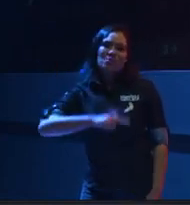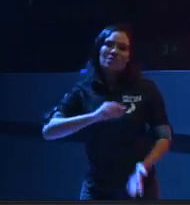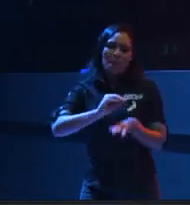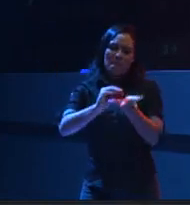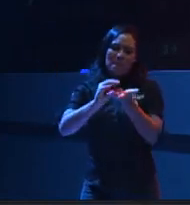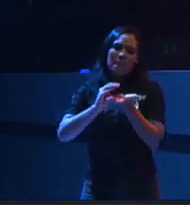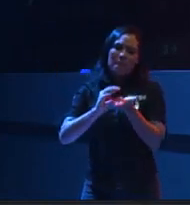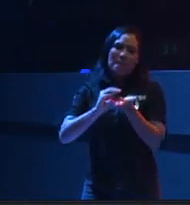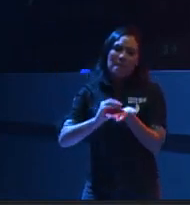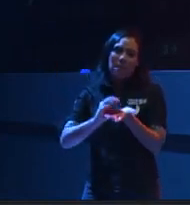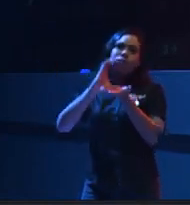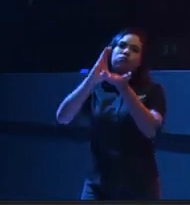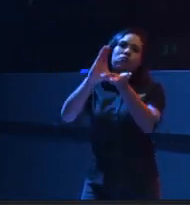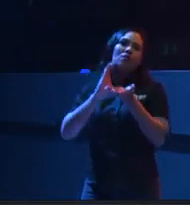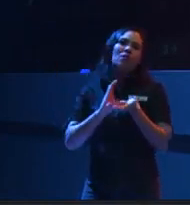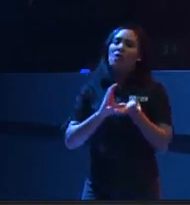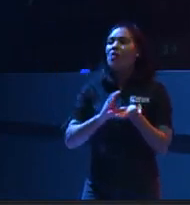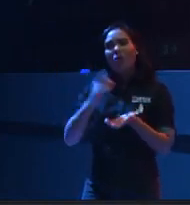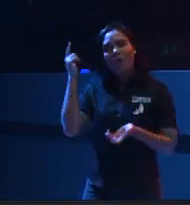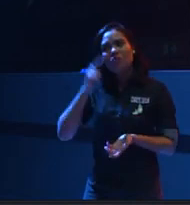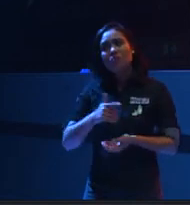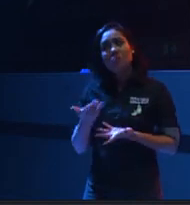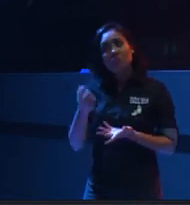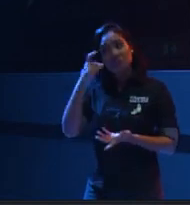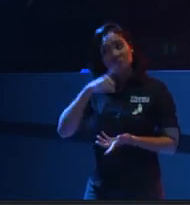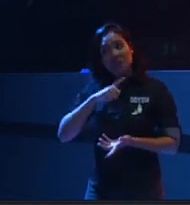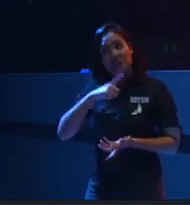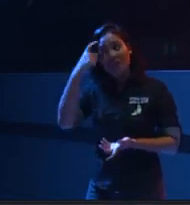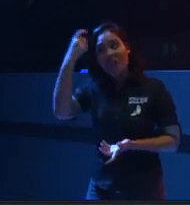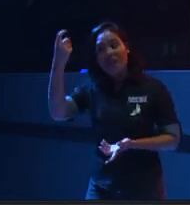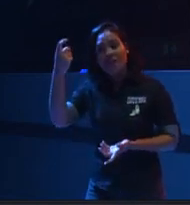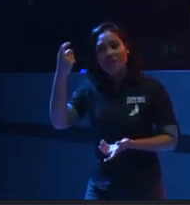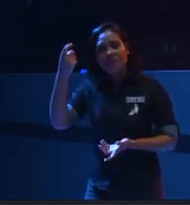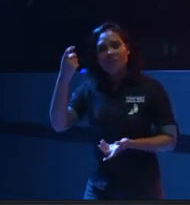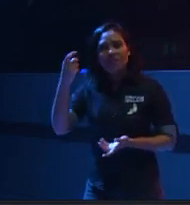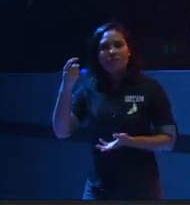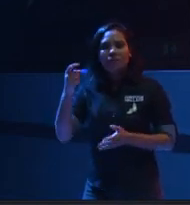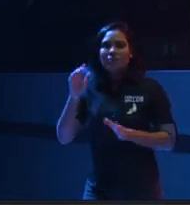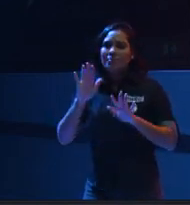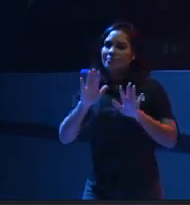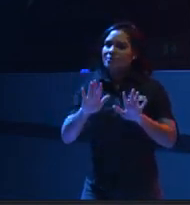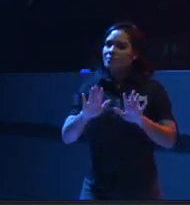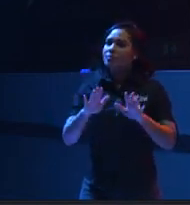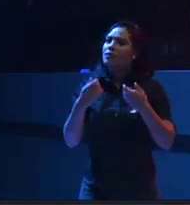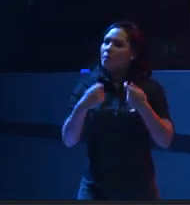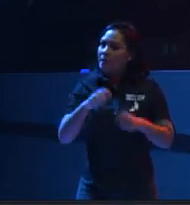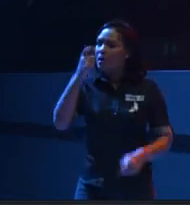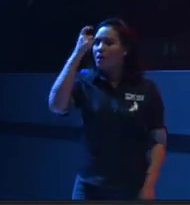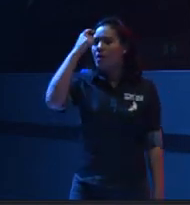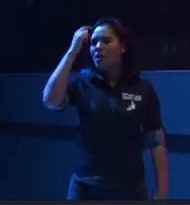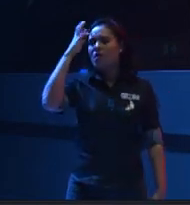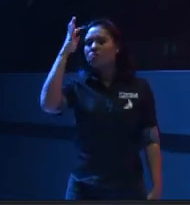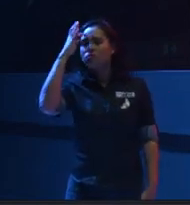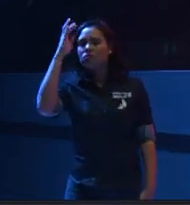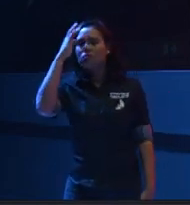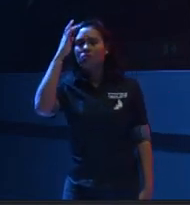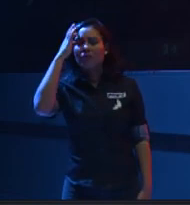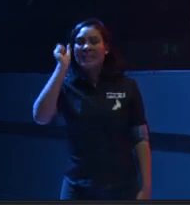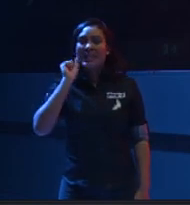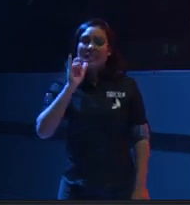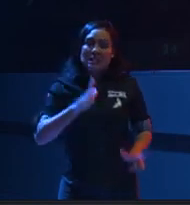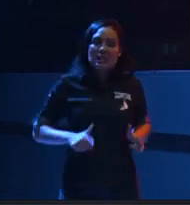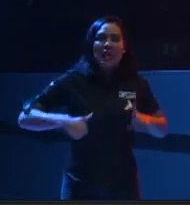de refletir quando a gente se precipita a gente busca alternativas de fé fora de Cristo